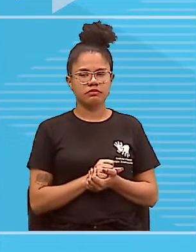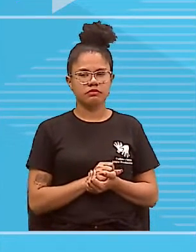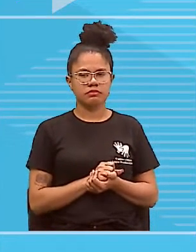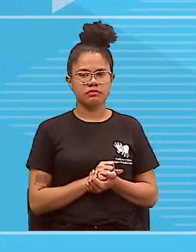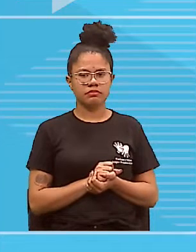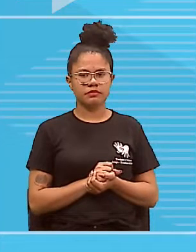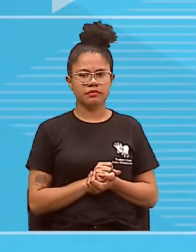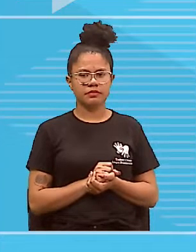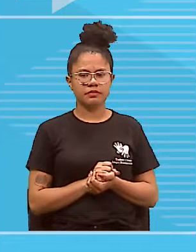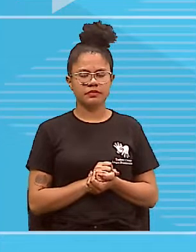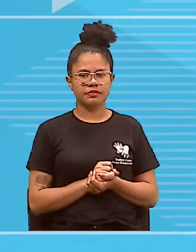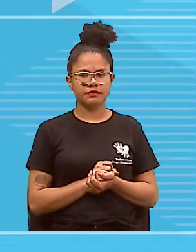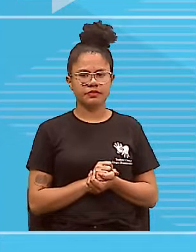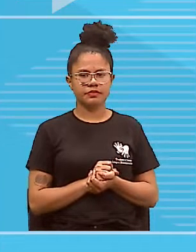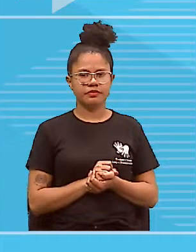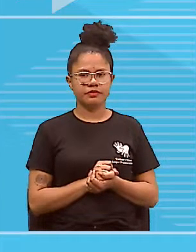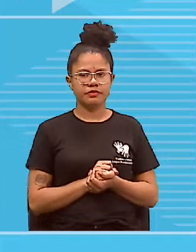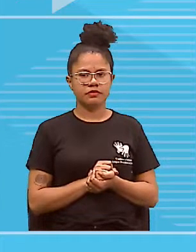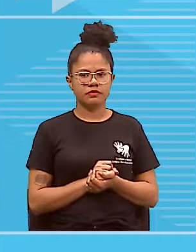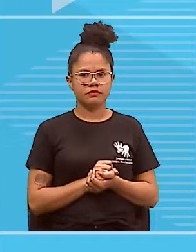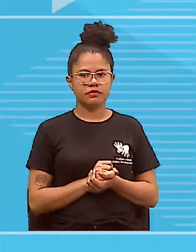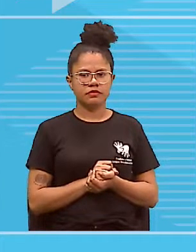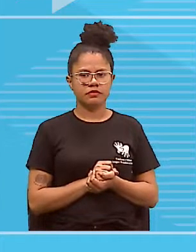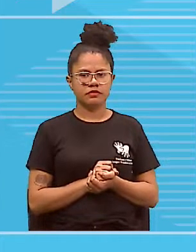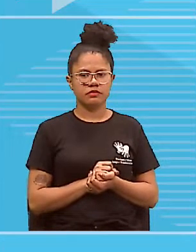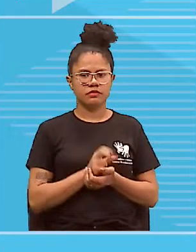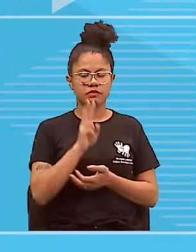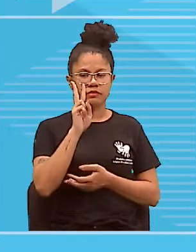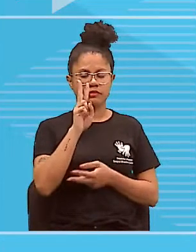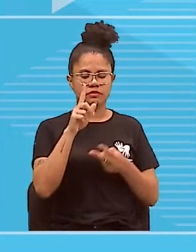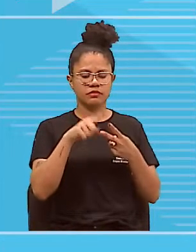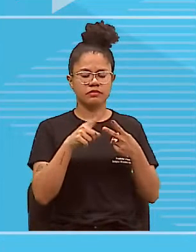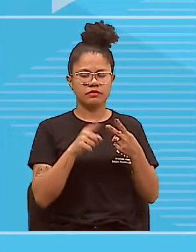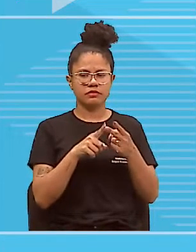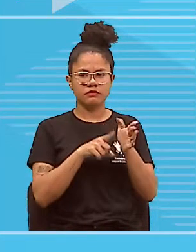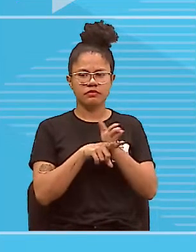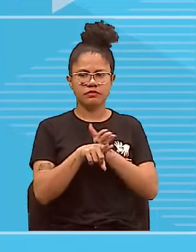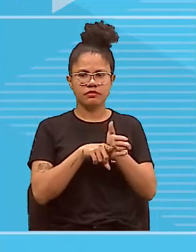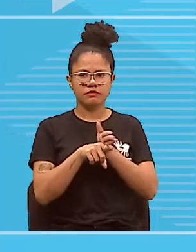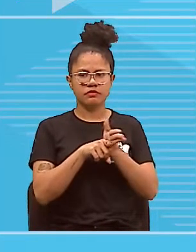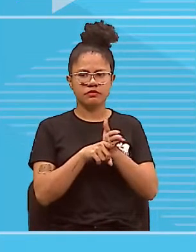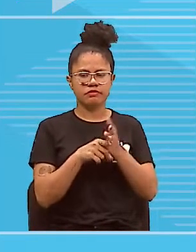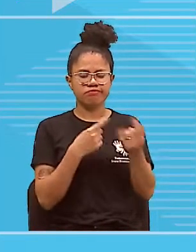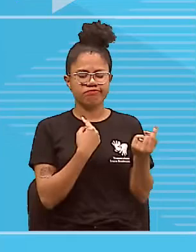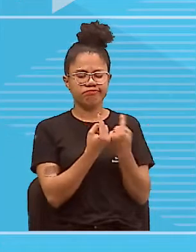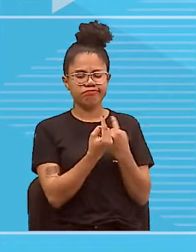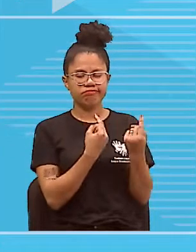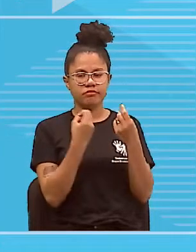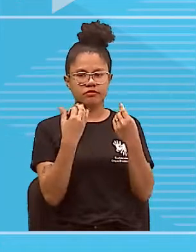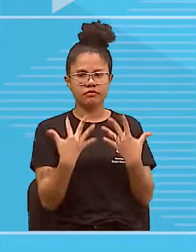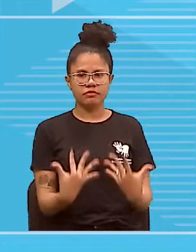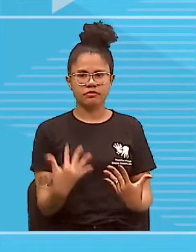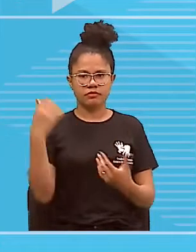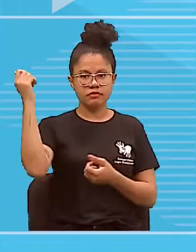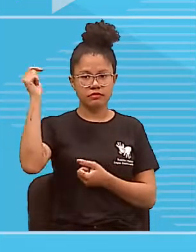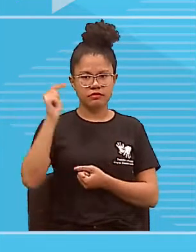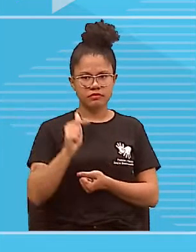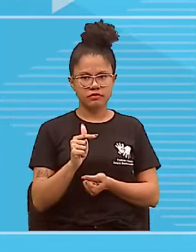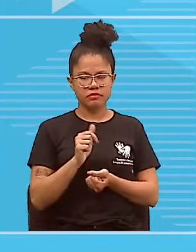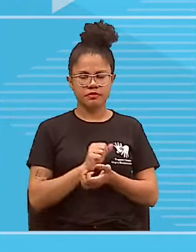físicos brigando discutindo para explicar a luz